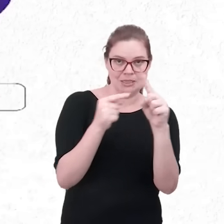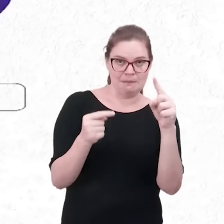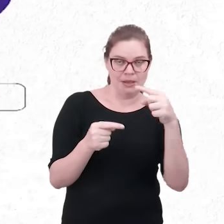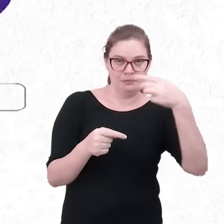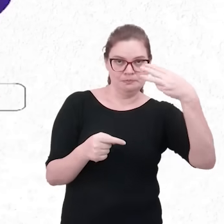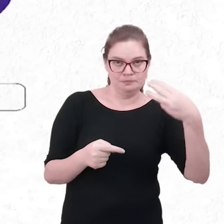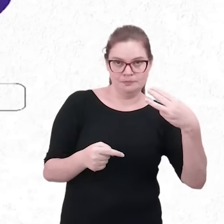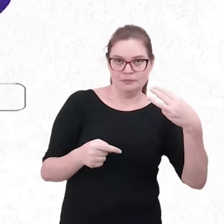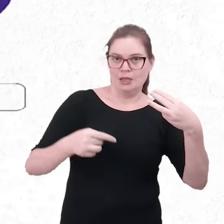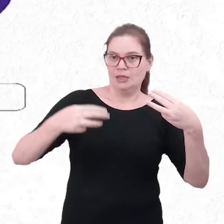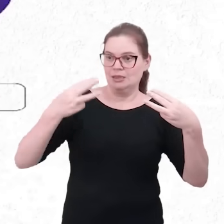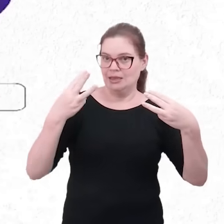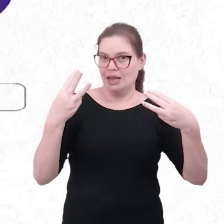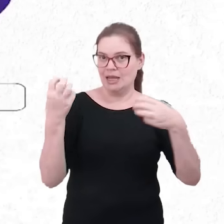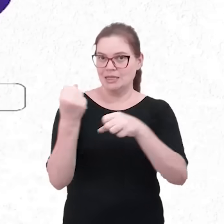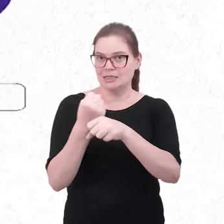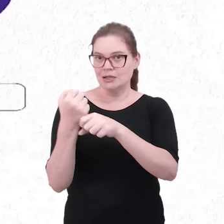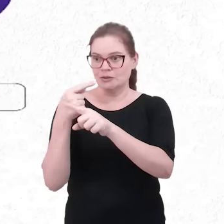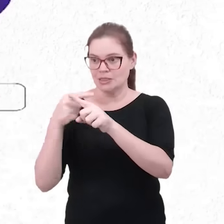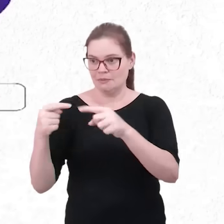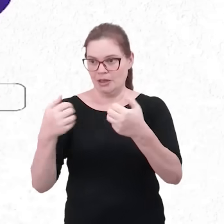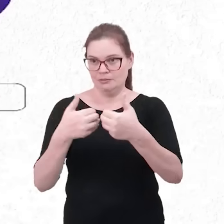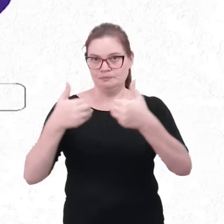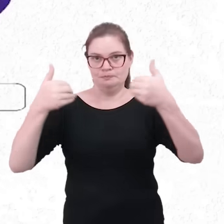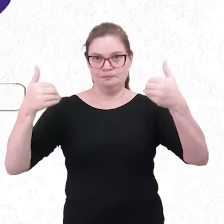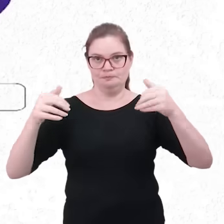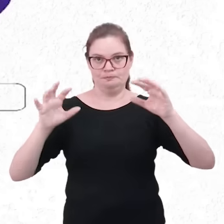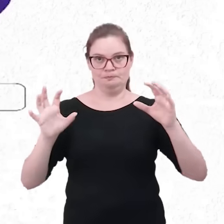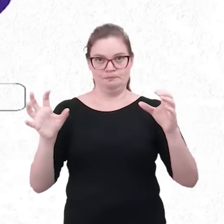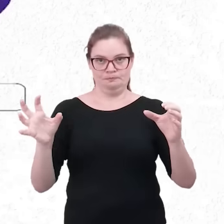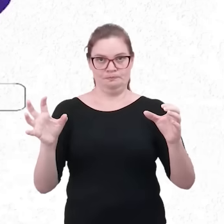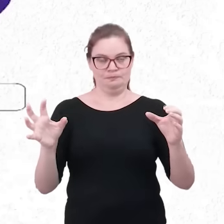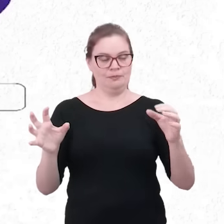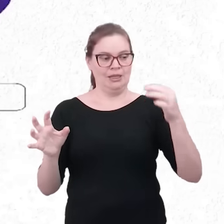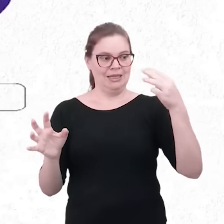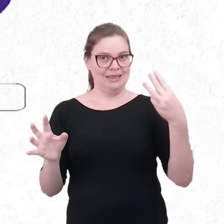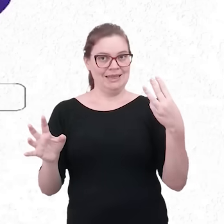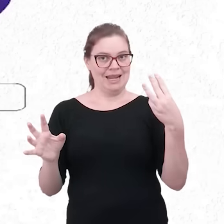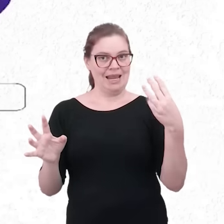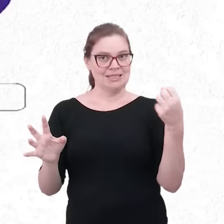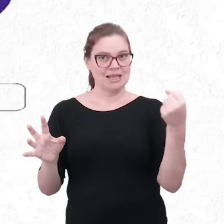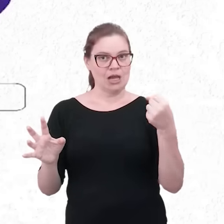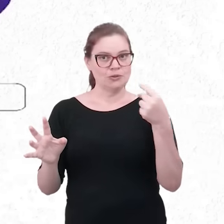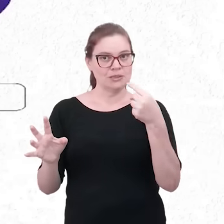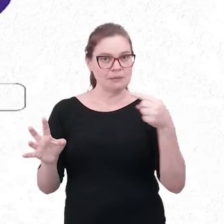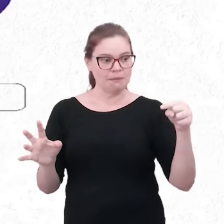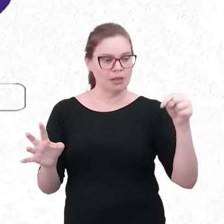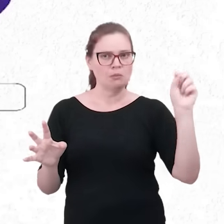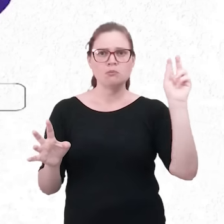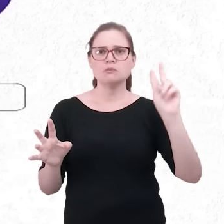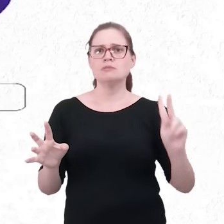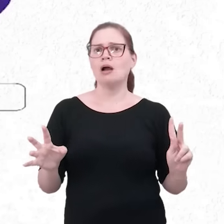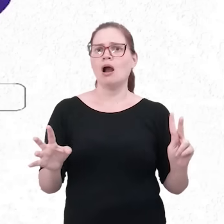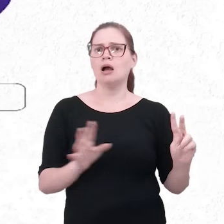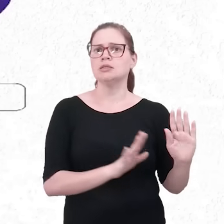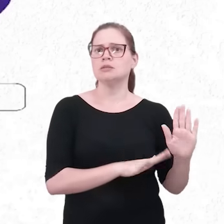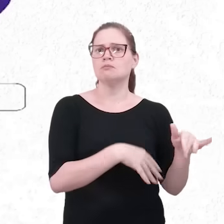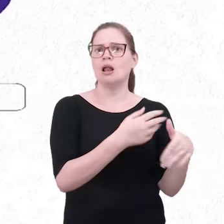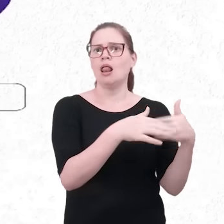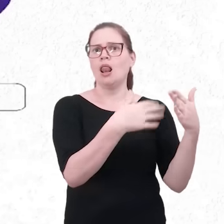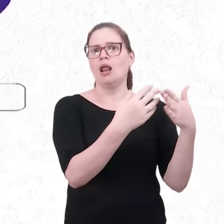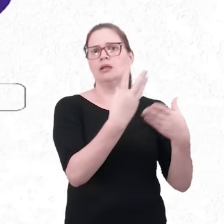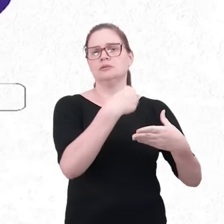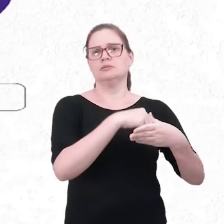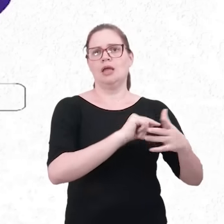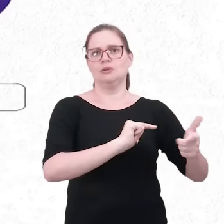7 anos da grande tribulação. Nos primeiros 3 anos e meio, paz e prosperidade para Israel, mesmo dentro da